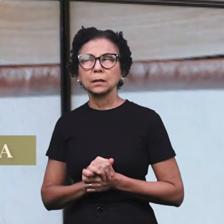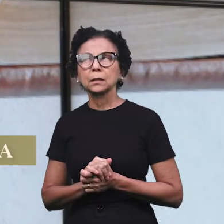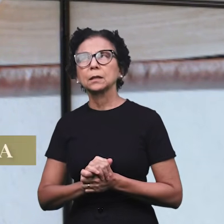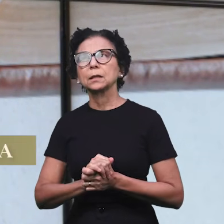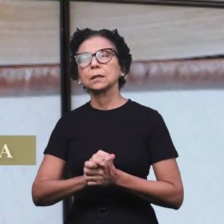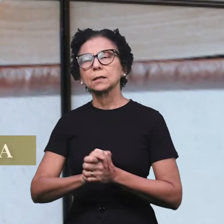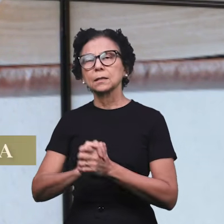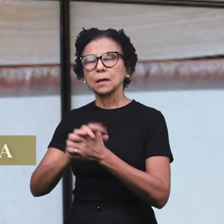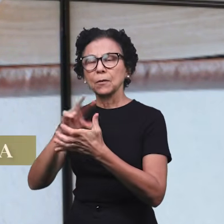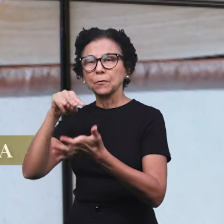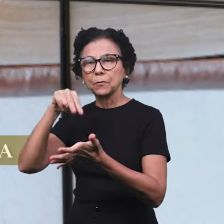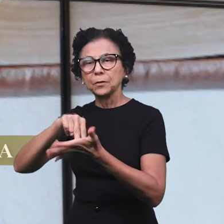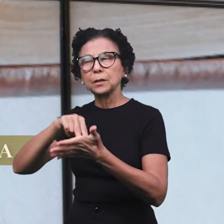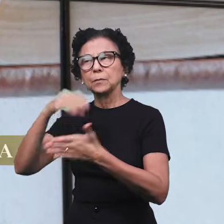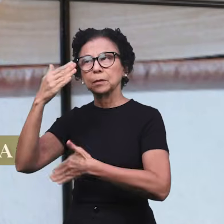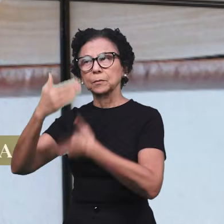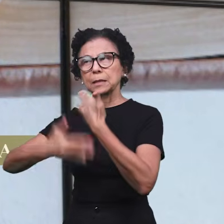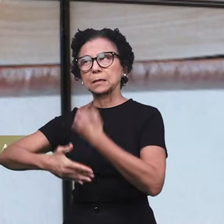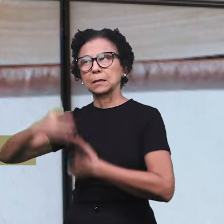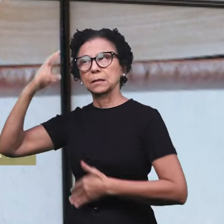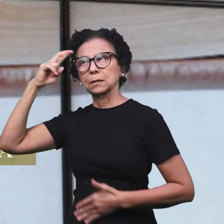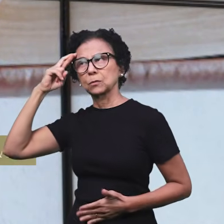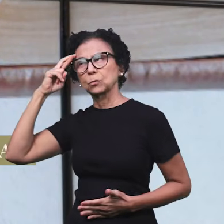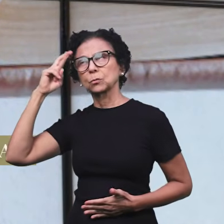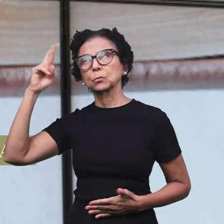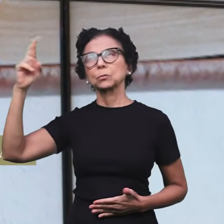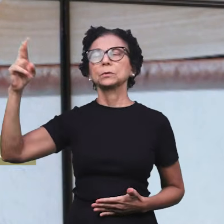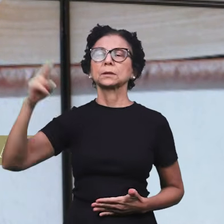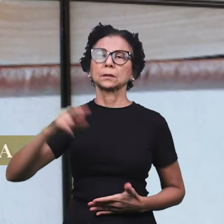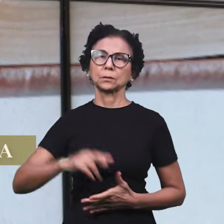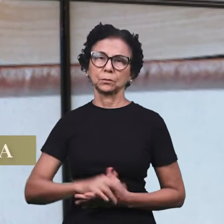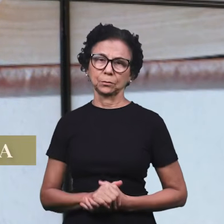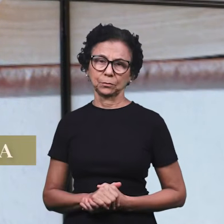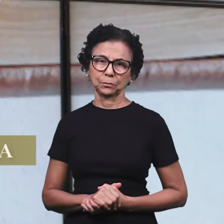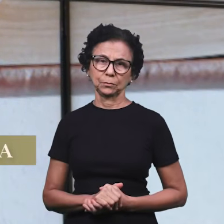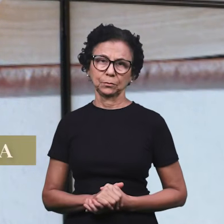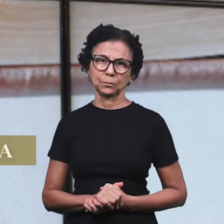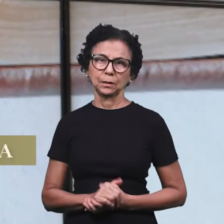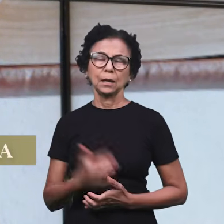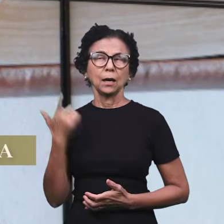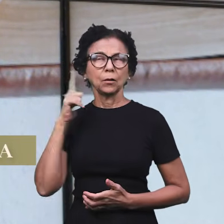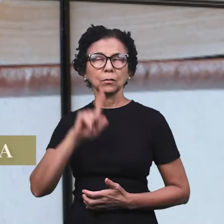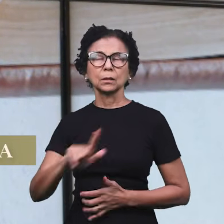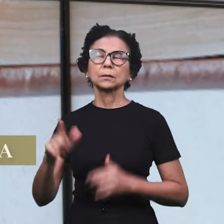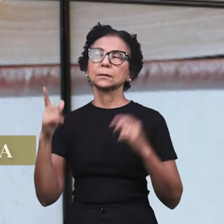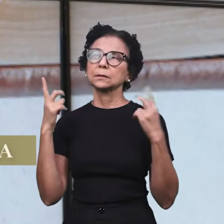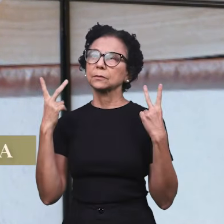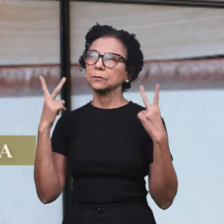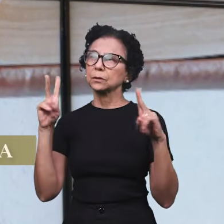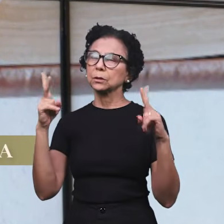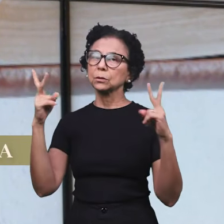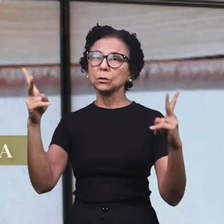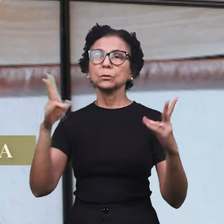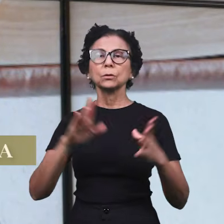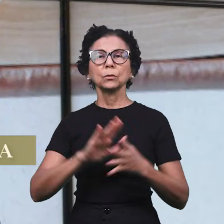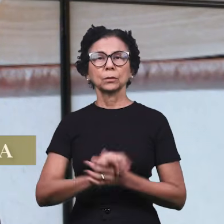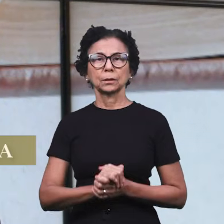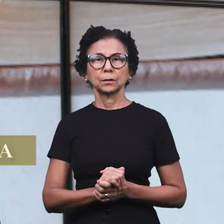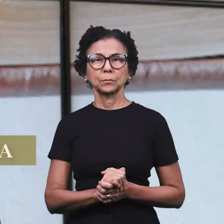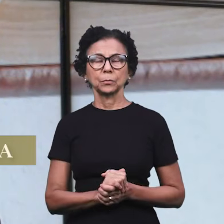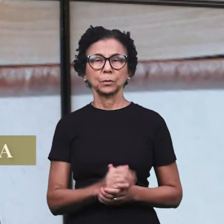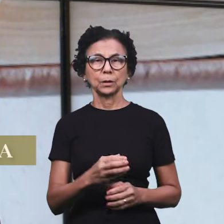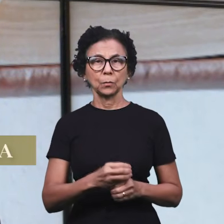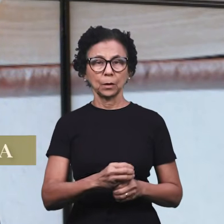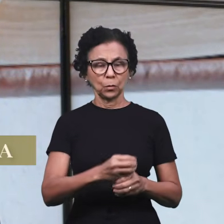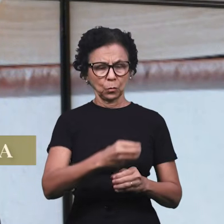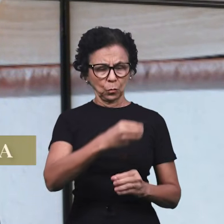cima, né? Todo o peso, a firmeza da casa está nas colunas e no fundamento. Então,